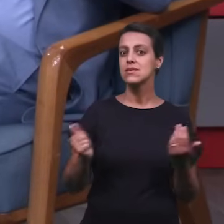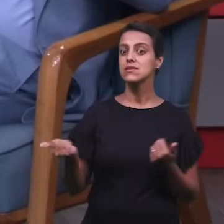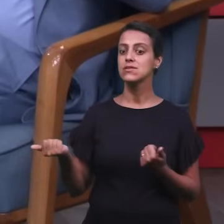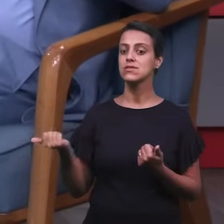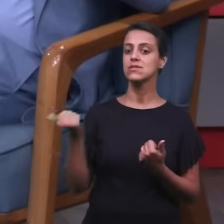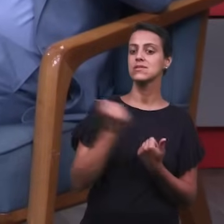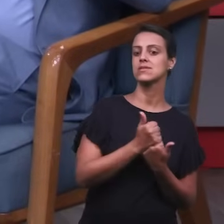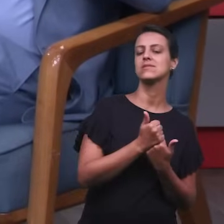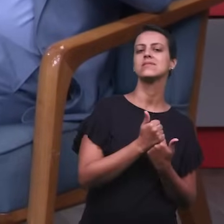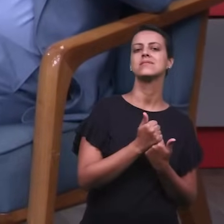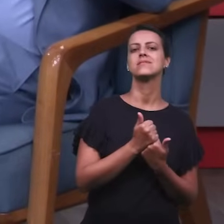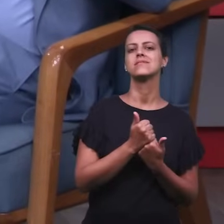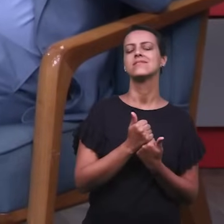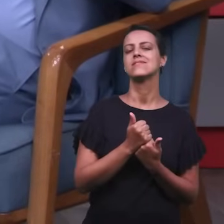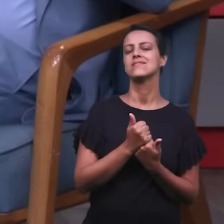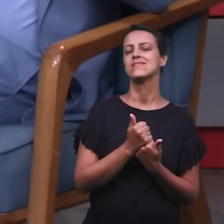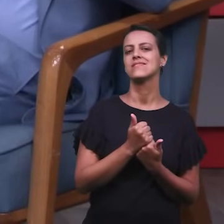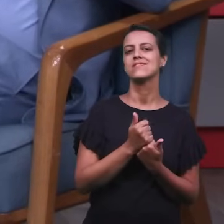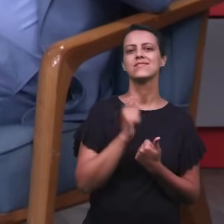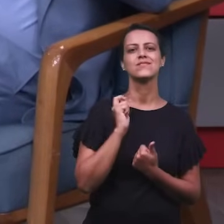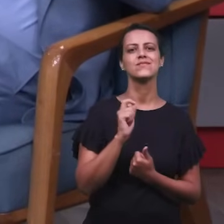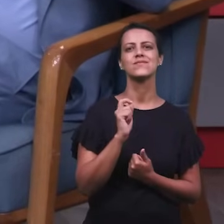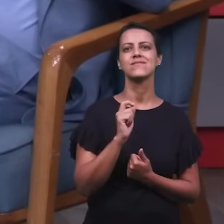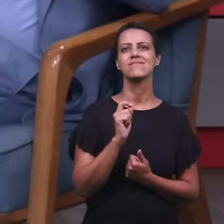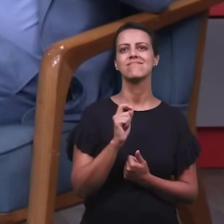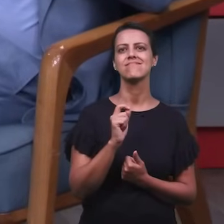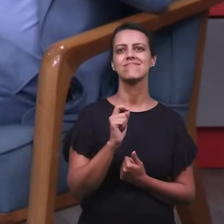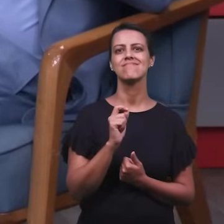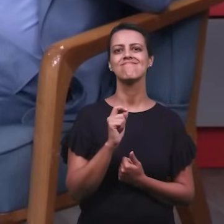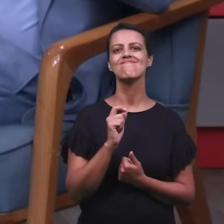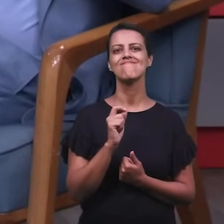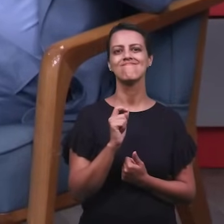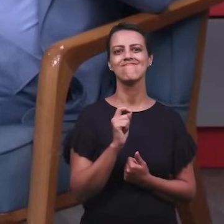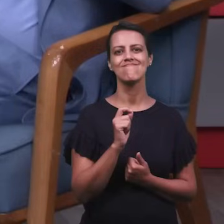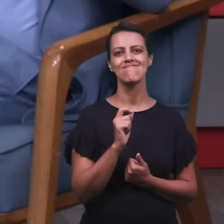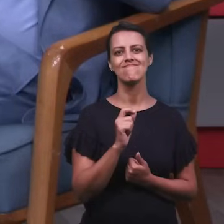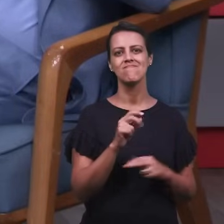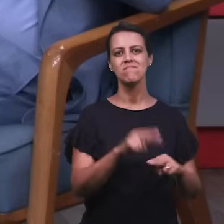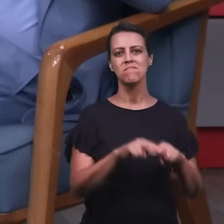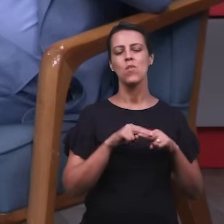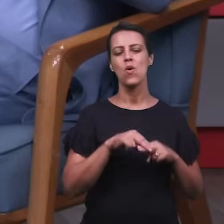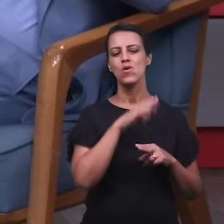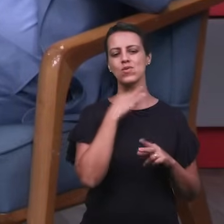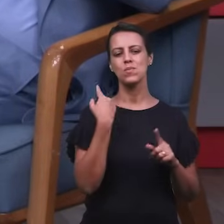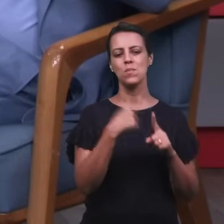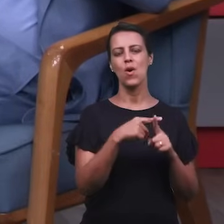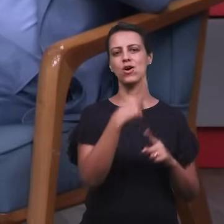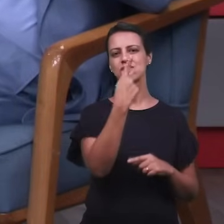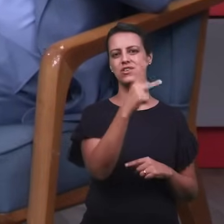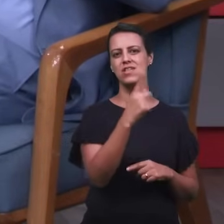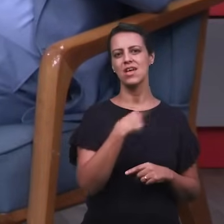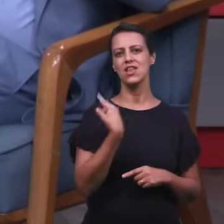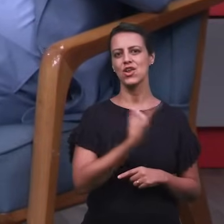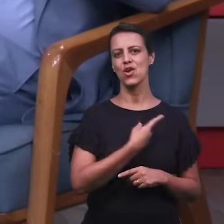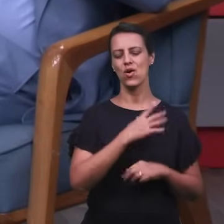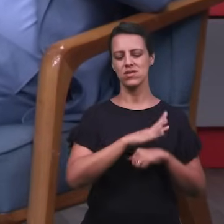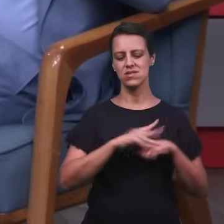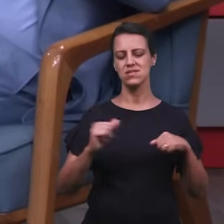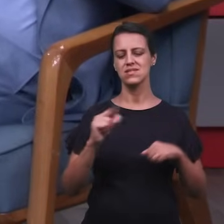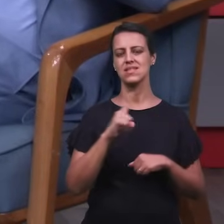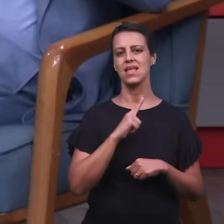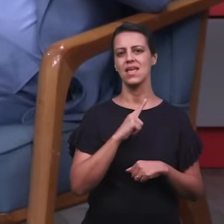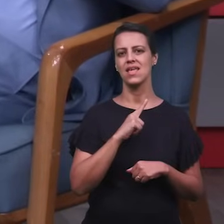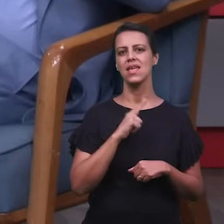povo, e ele entra com o cumprimento da profecia a respeito dele: pelas suas pisaduras nós fomos sarados. Então o